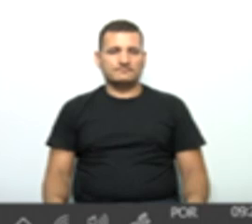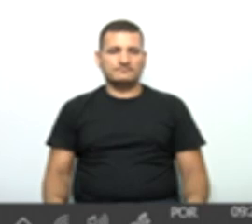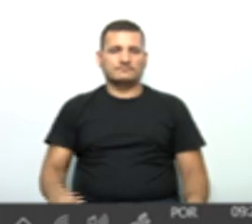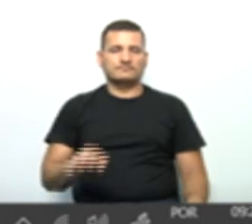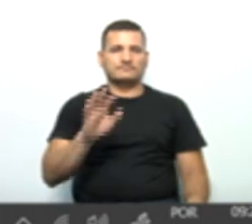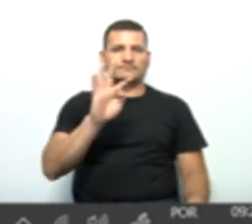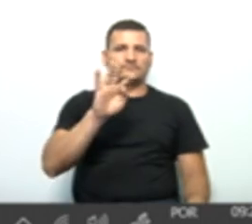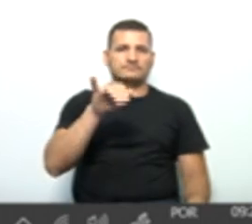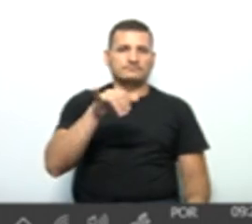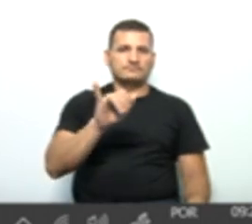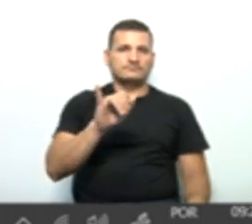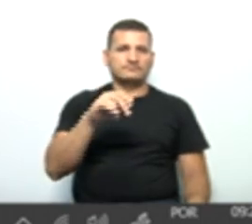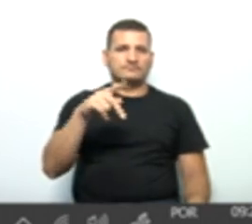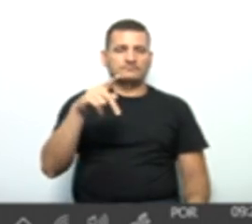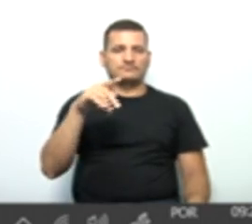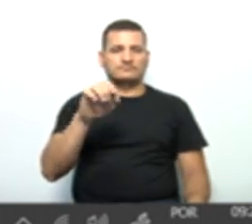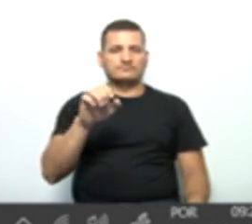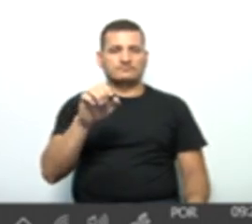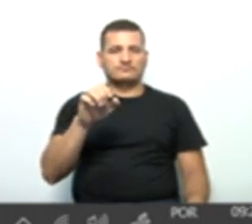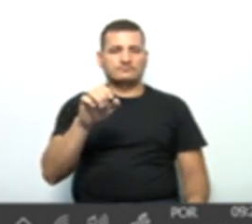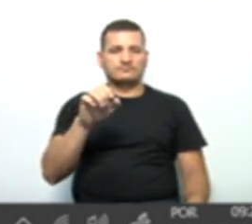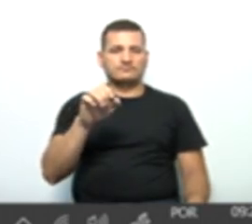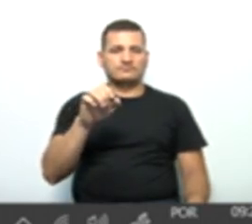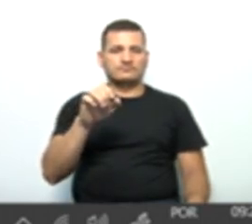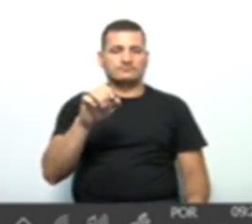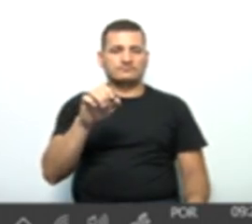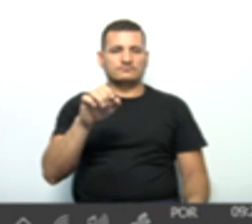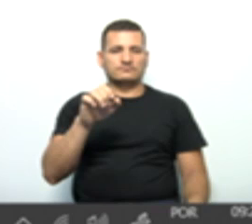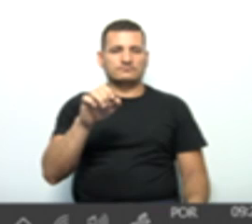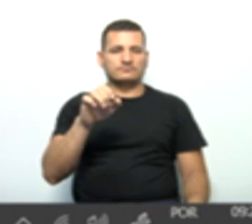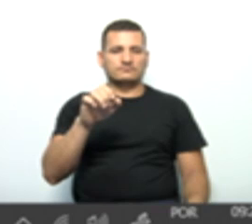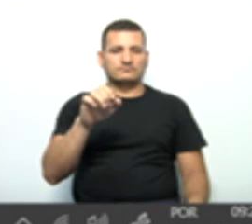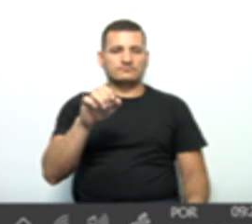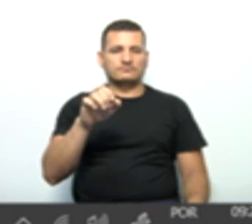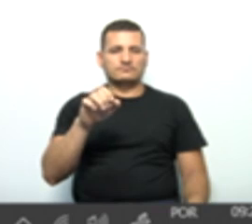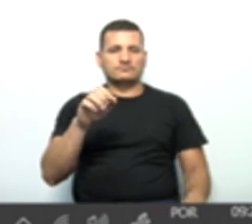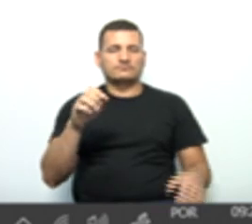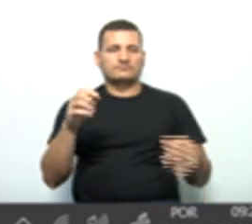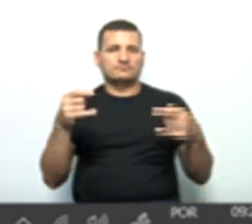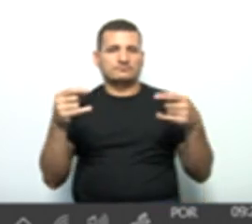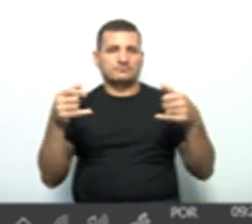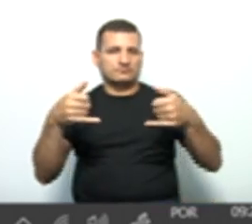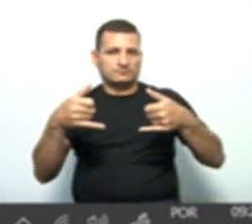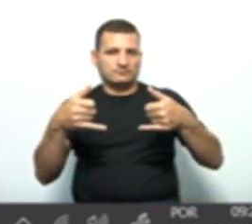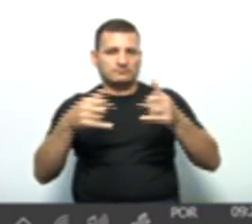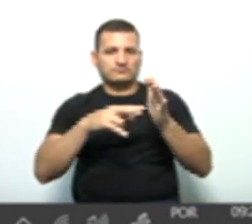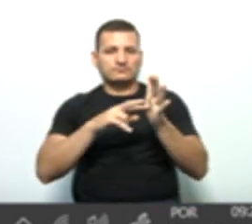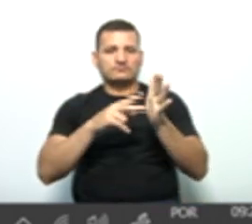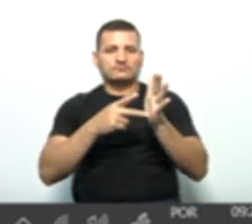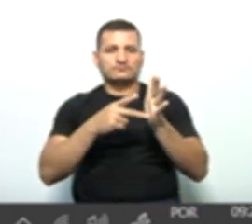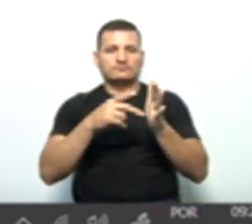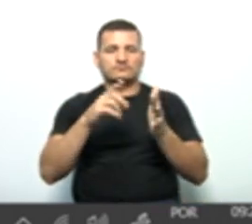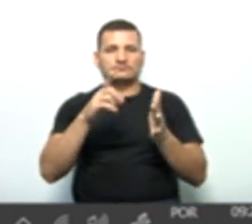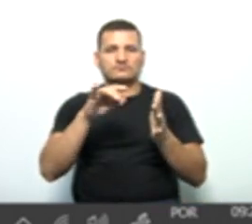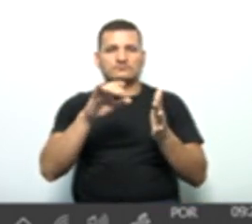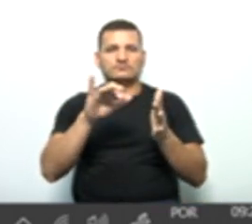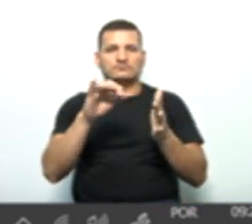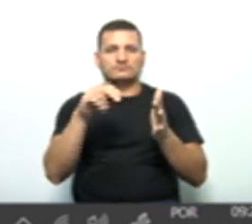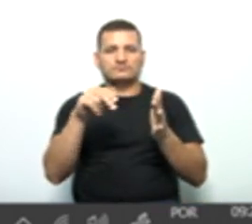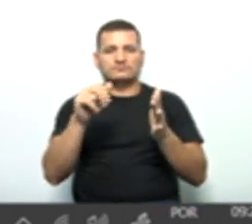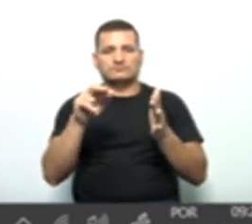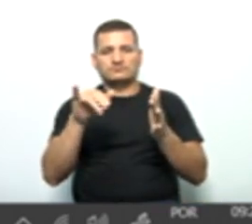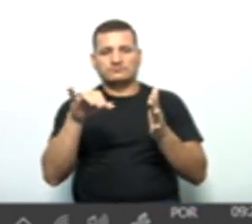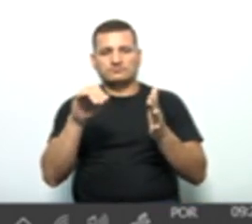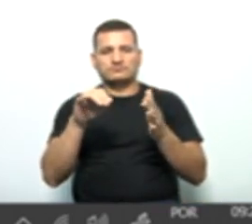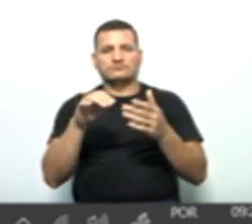type. Opa, vou colocar aqui chave, né? Que representa o dicionário, vou dar um enter. Aí eu vou colocar